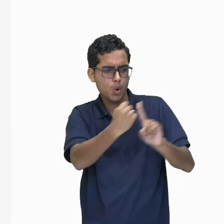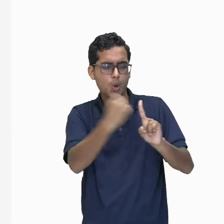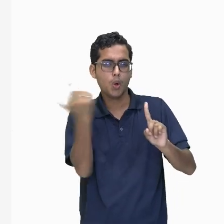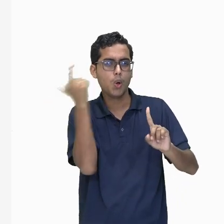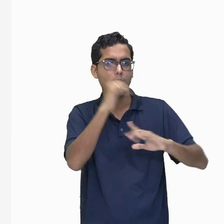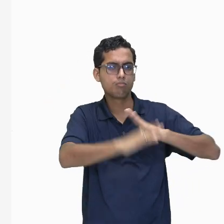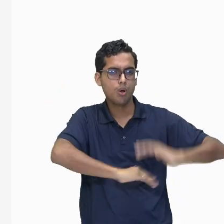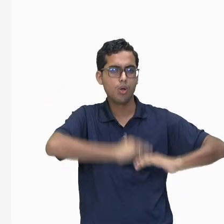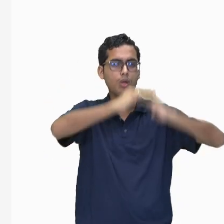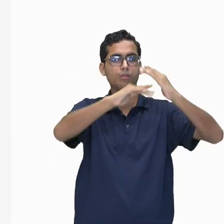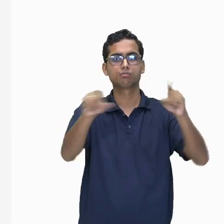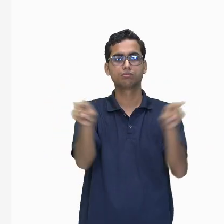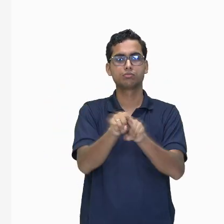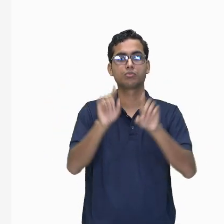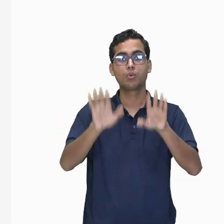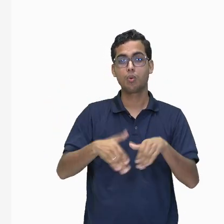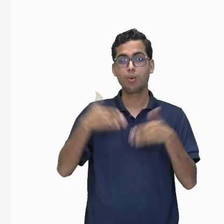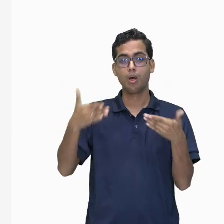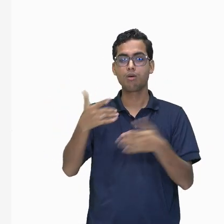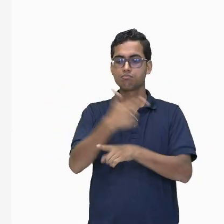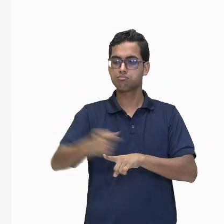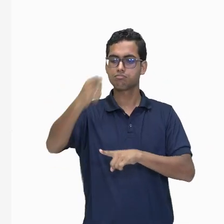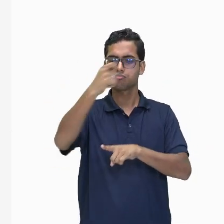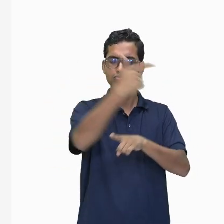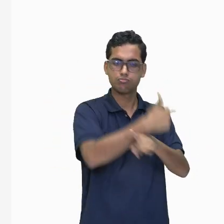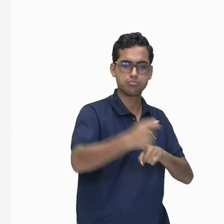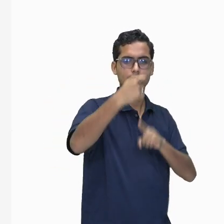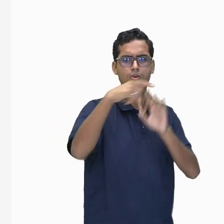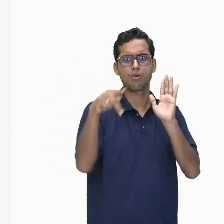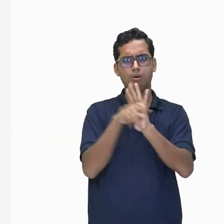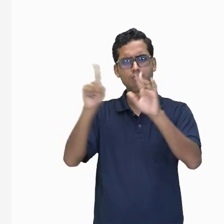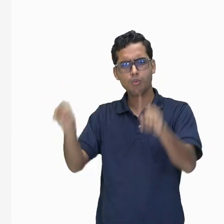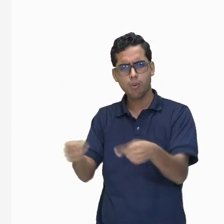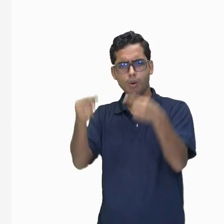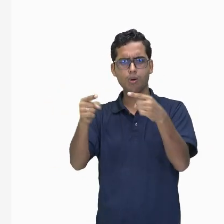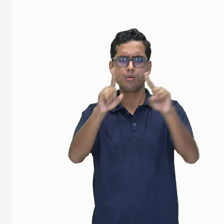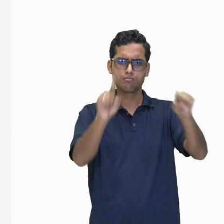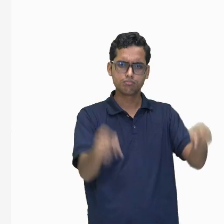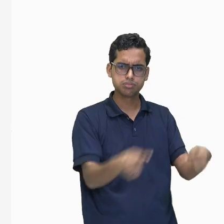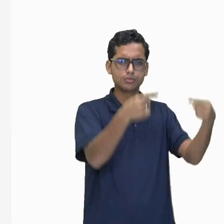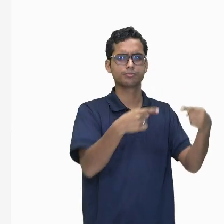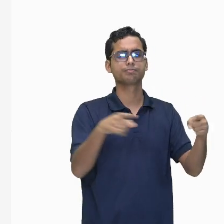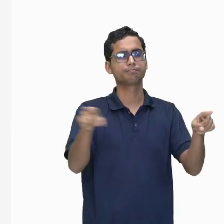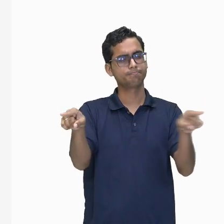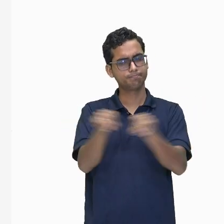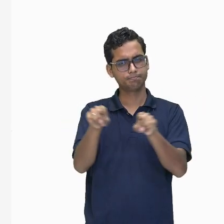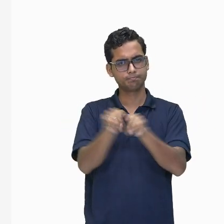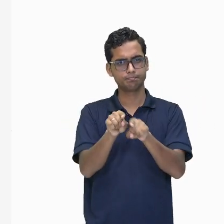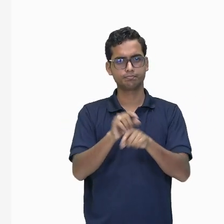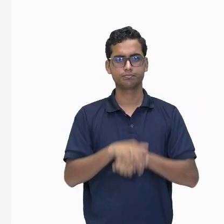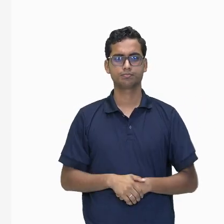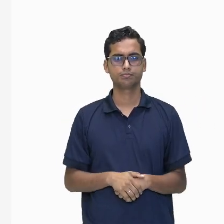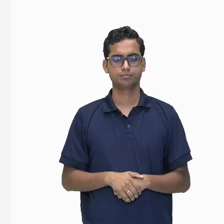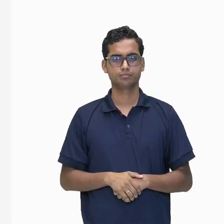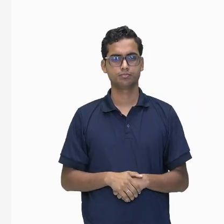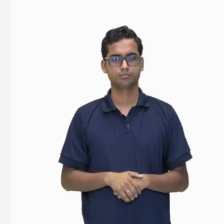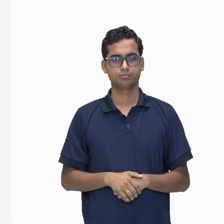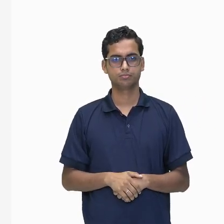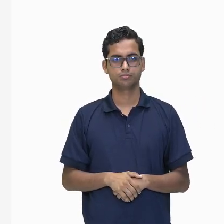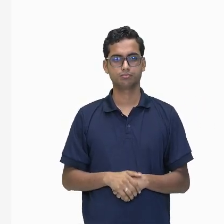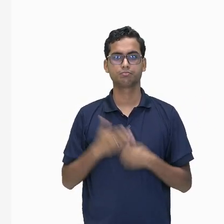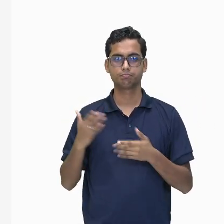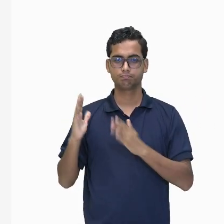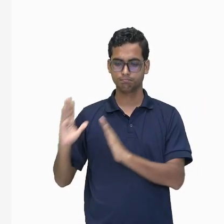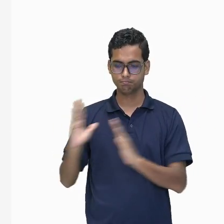evoluíram, quais foram suas conquistas e desafios. Mas, olha só, além de ser uma categoria importante